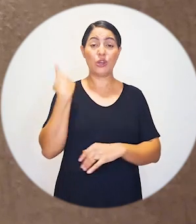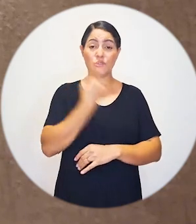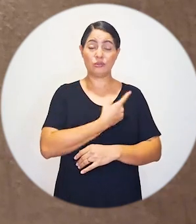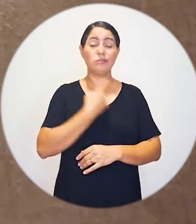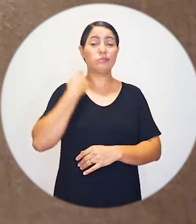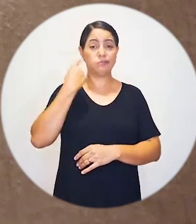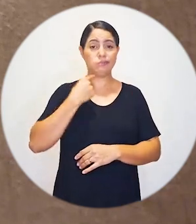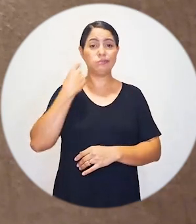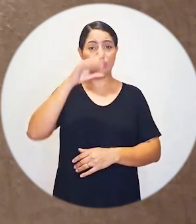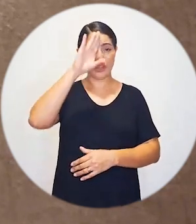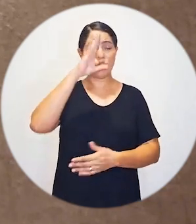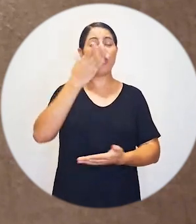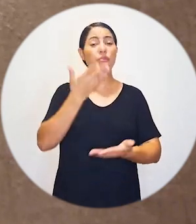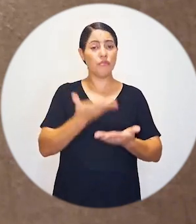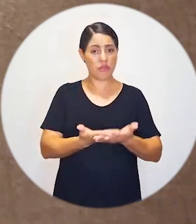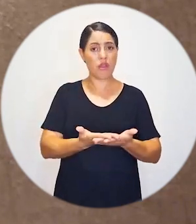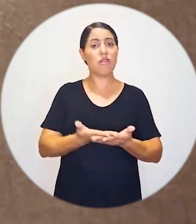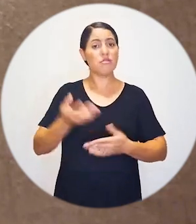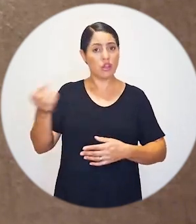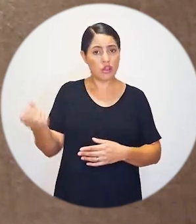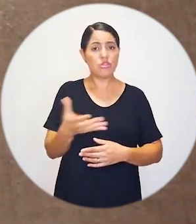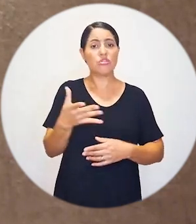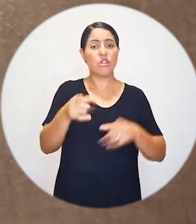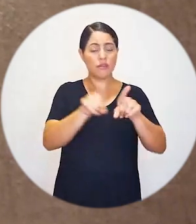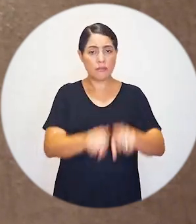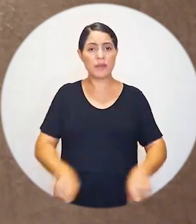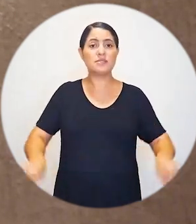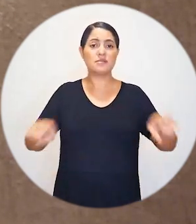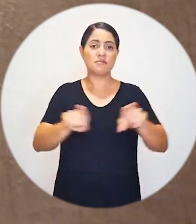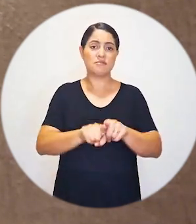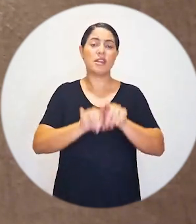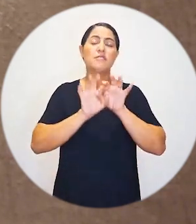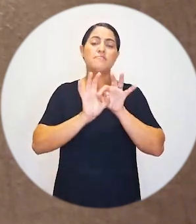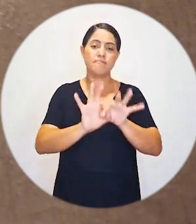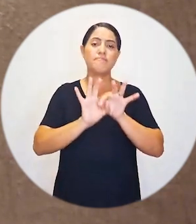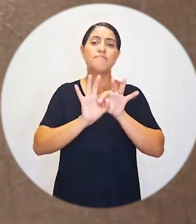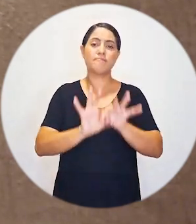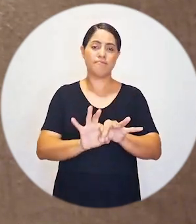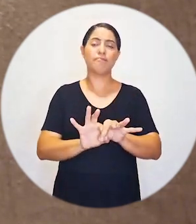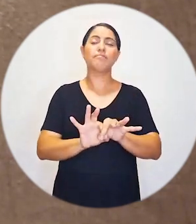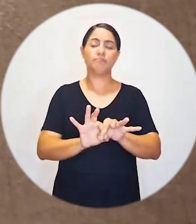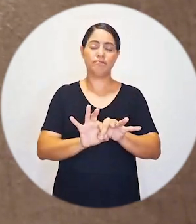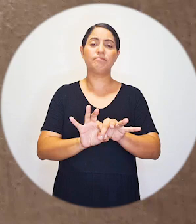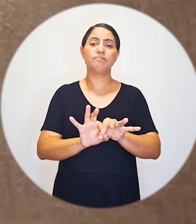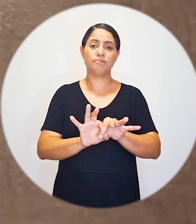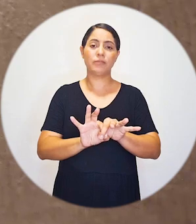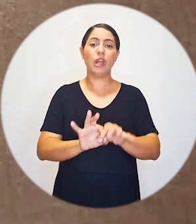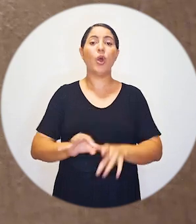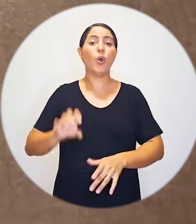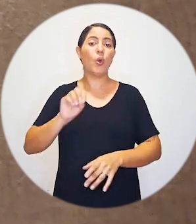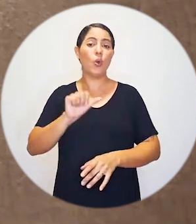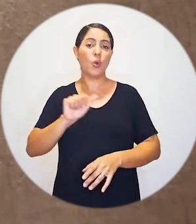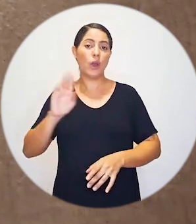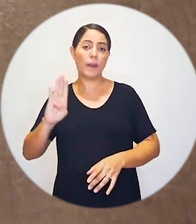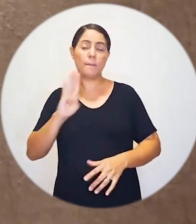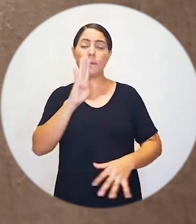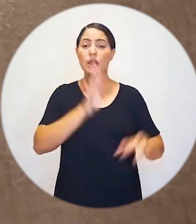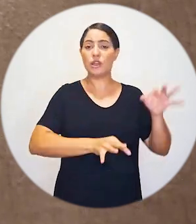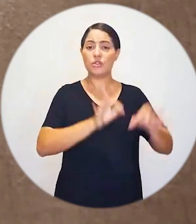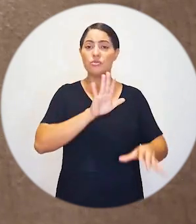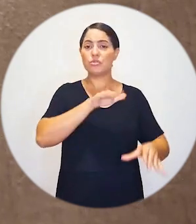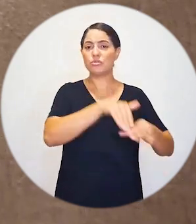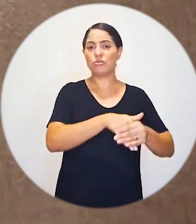brasileira renova a plena confiança e a parceria histórica com a Justiça Eleitoral do Brasil. A OAB e a Justiça Eleitoral têm em